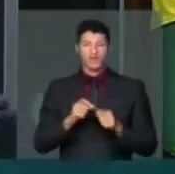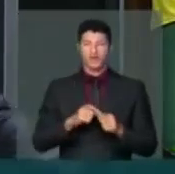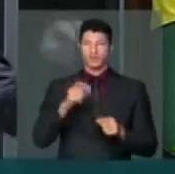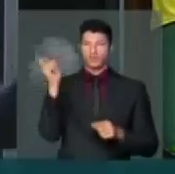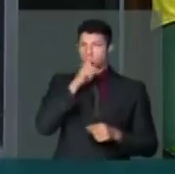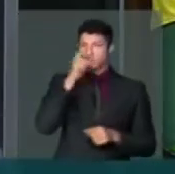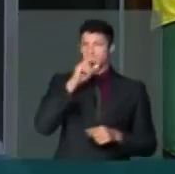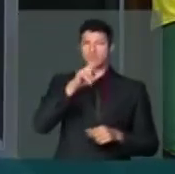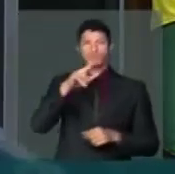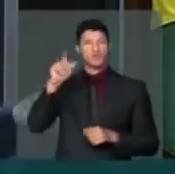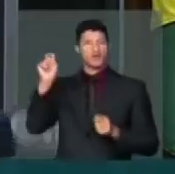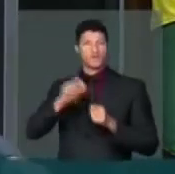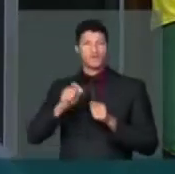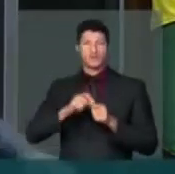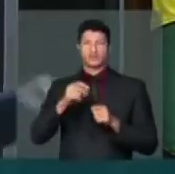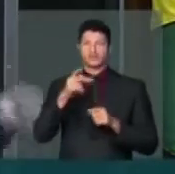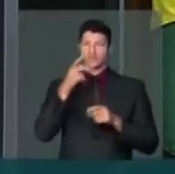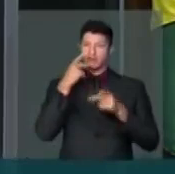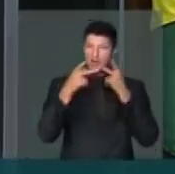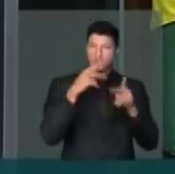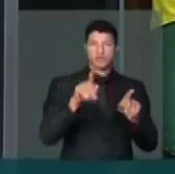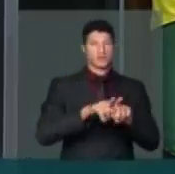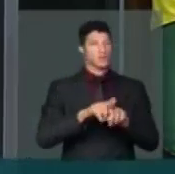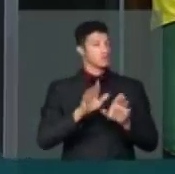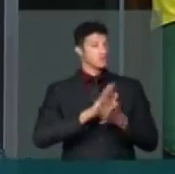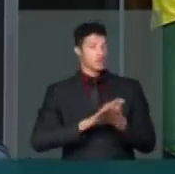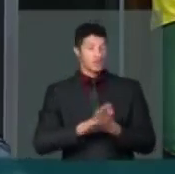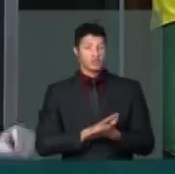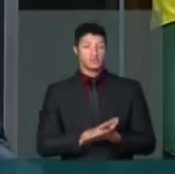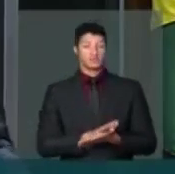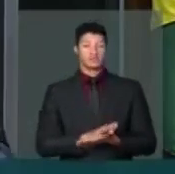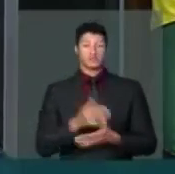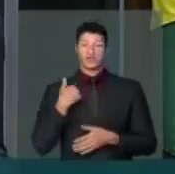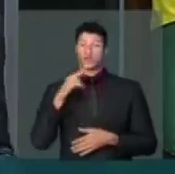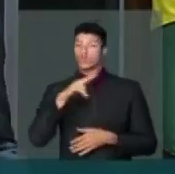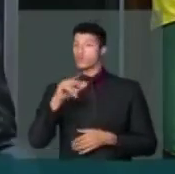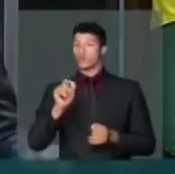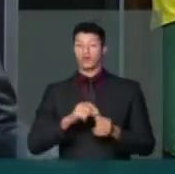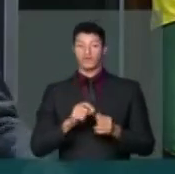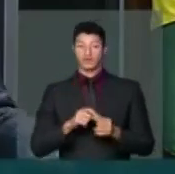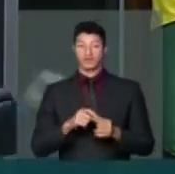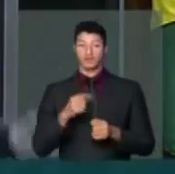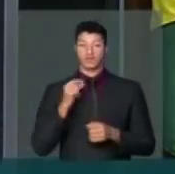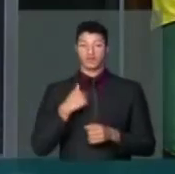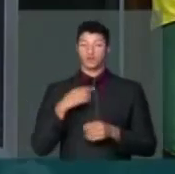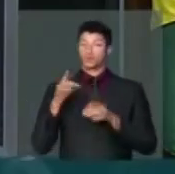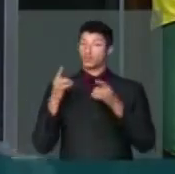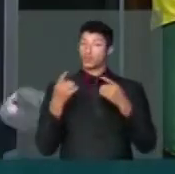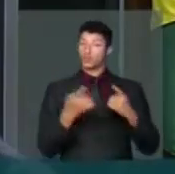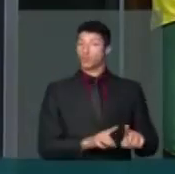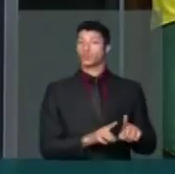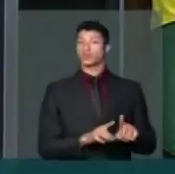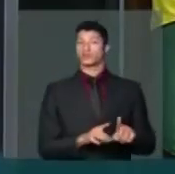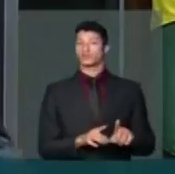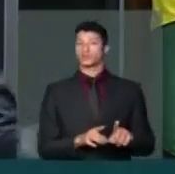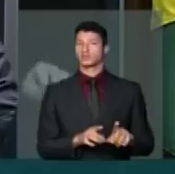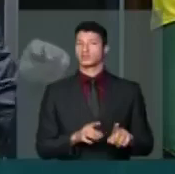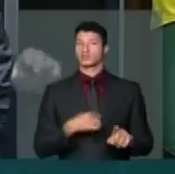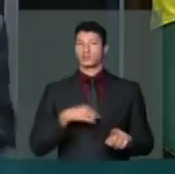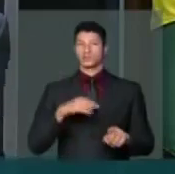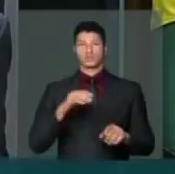proselitismo, nunca fiz proselitismo disso. Nunca fiz. Eu sou contra e condeno